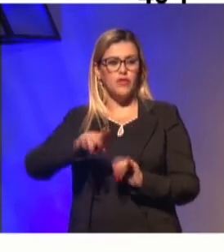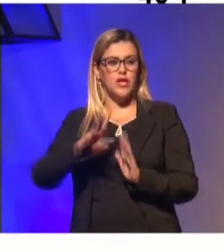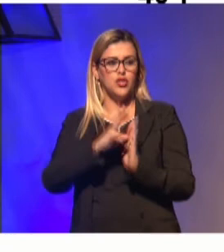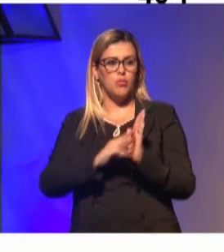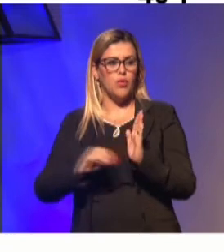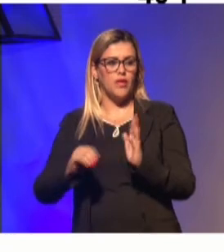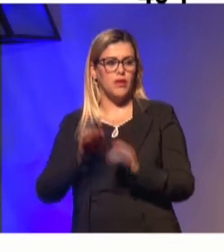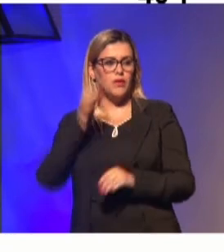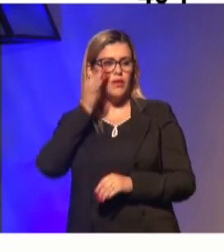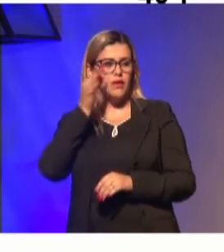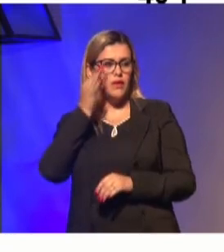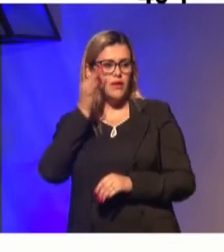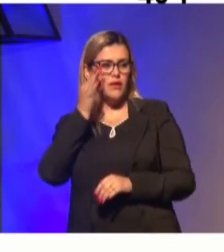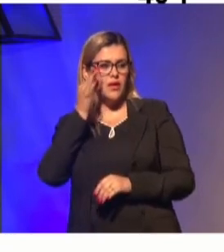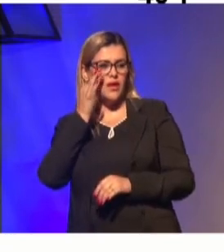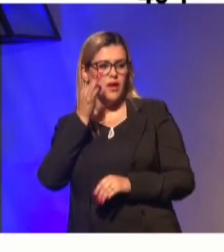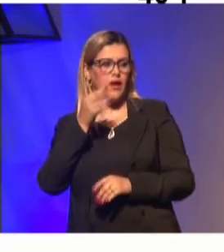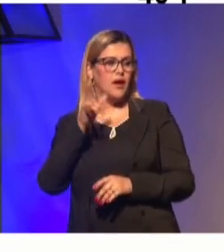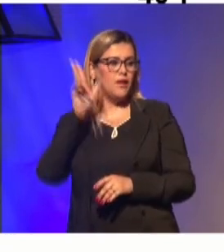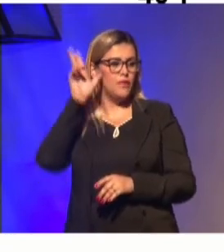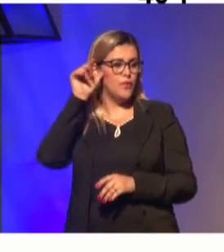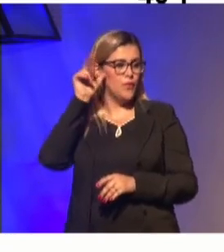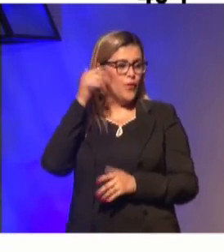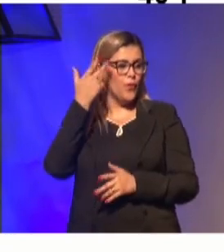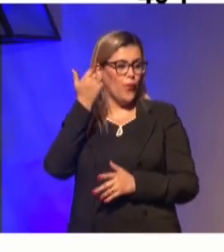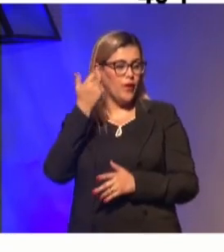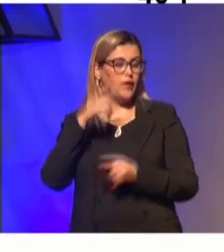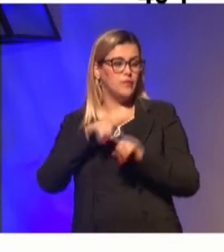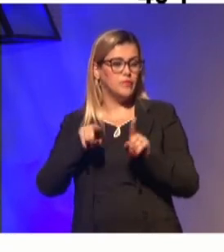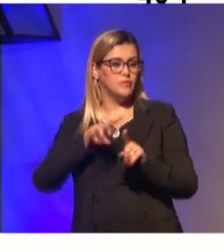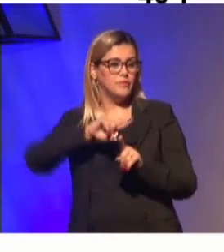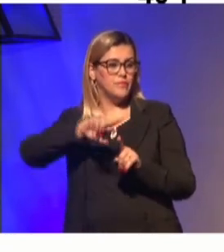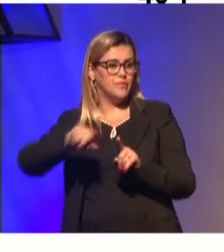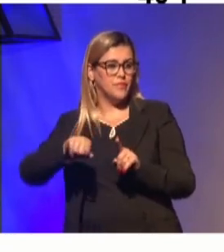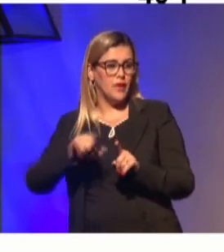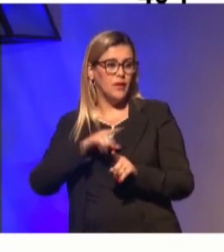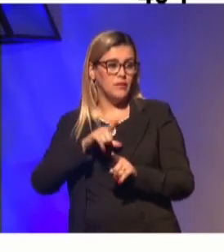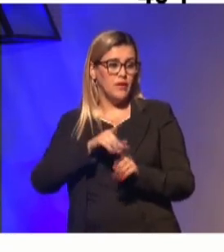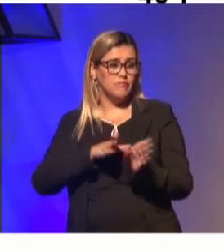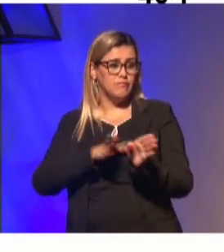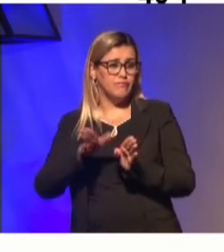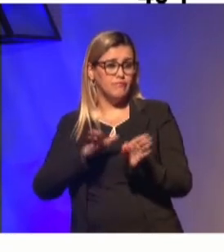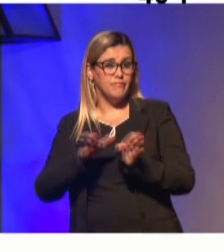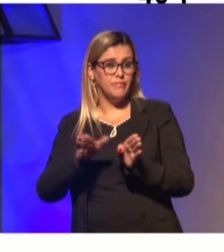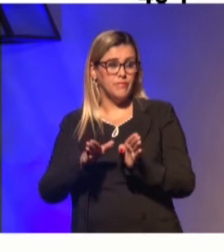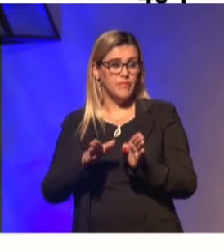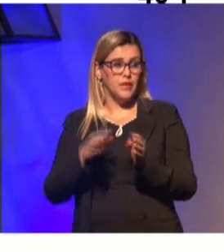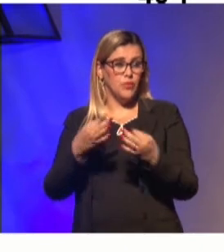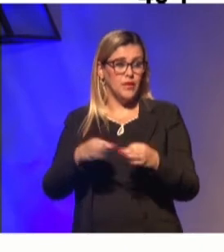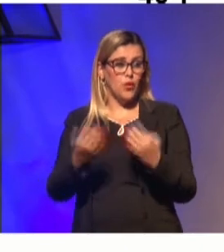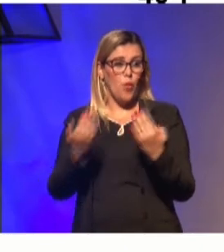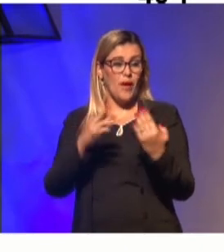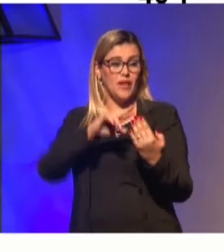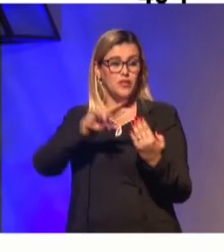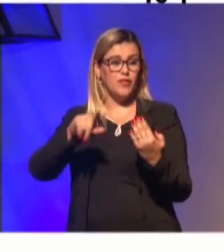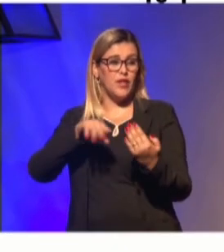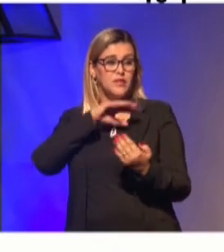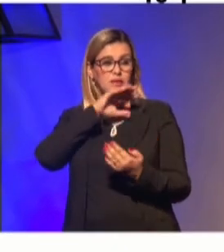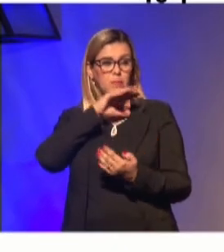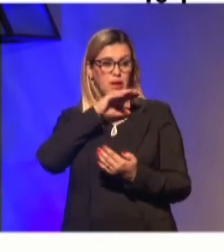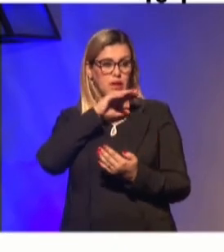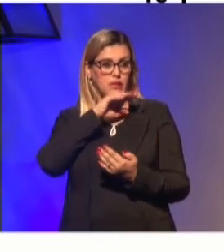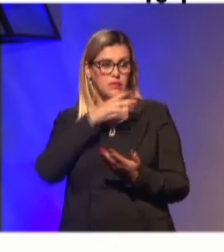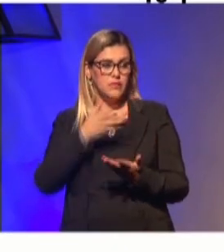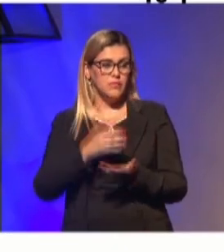de rato, uso de coelho, e isso acaba também trazendo um viés, né? Você comparar aí diferentes modelos animais dentro de uma